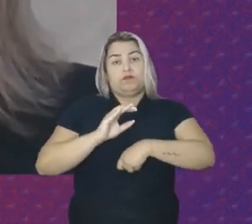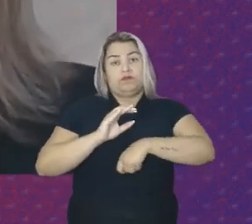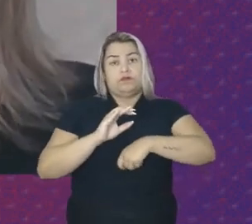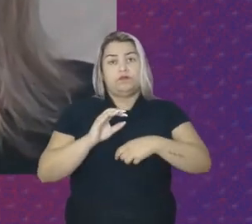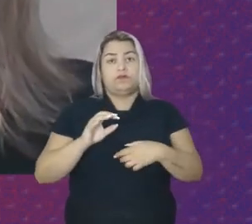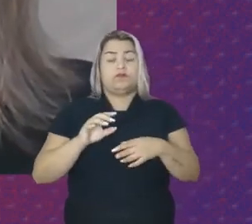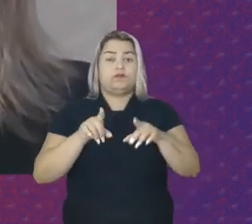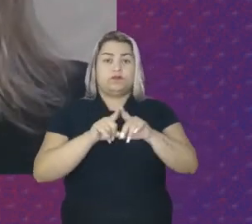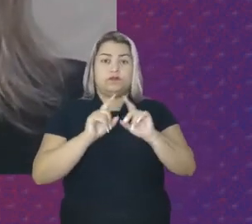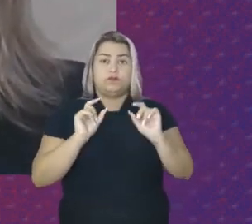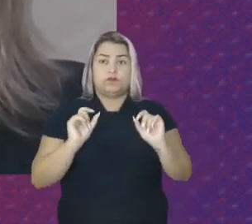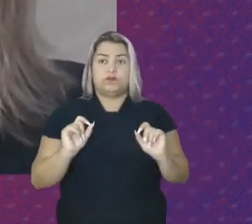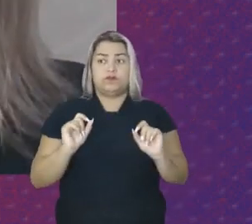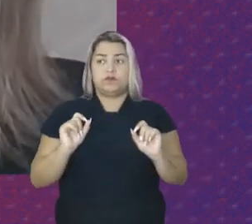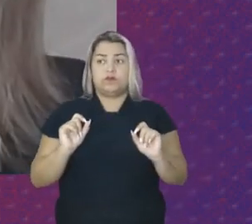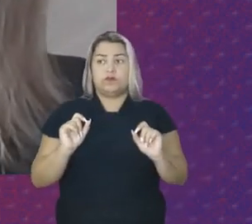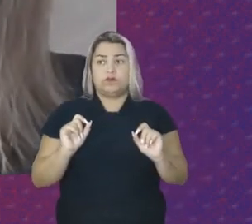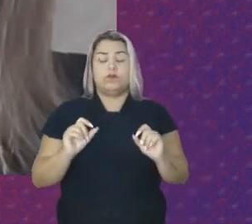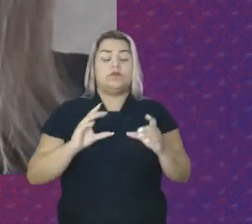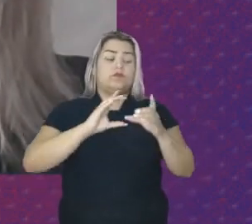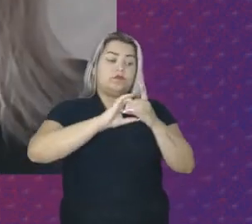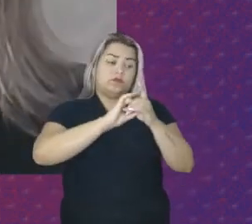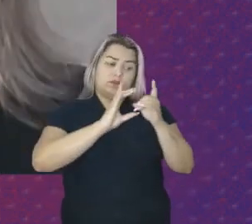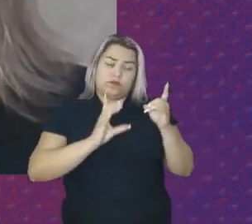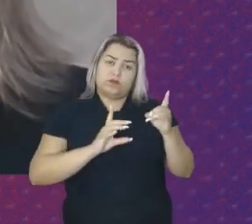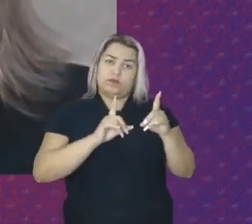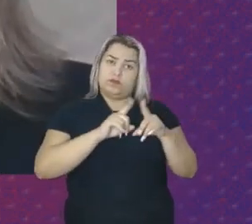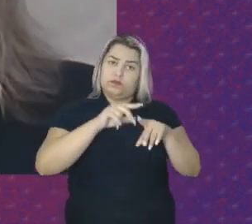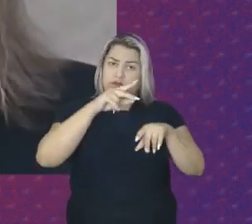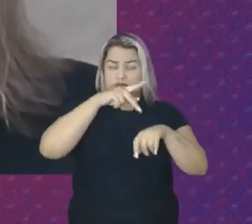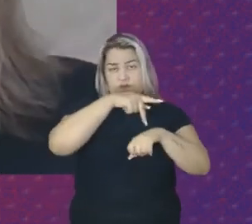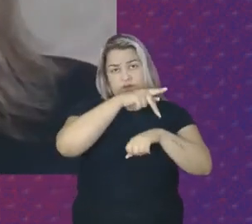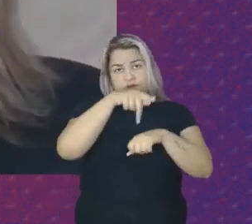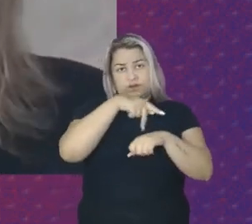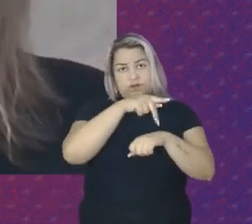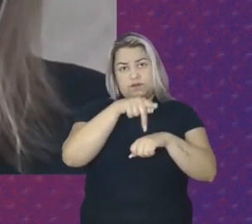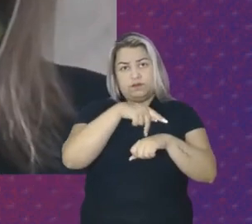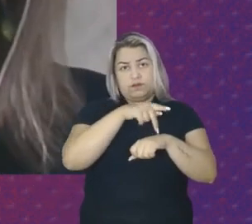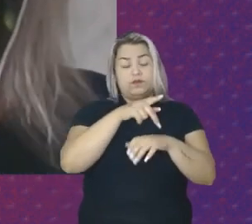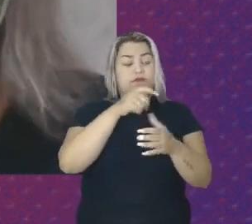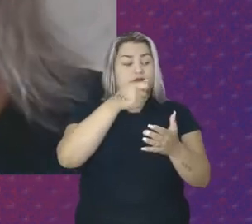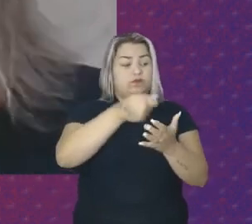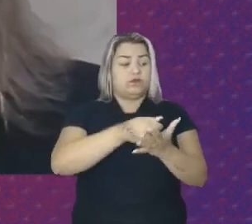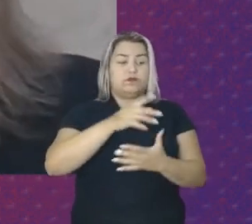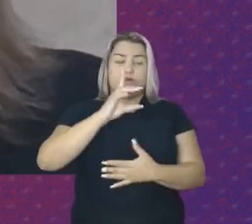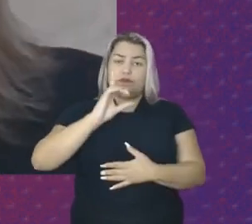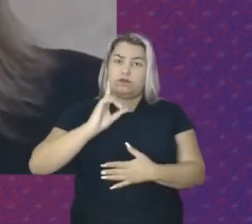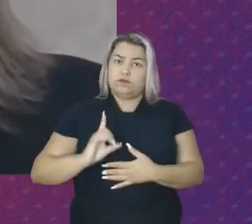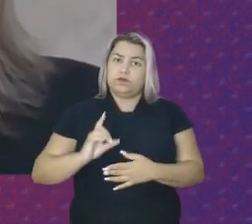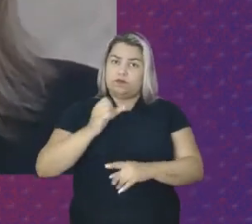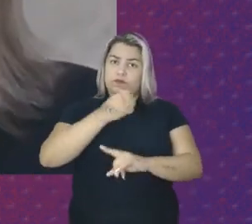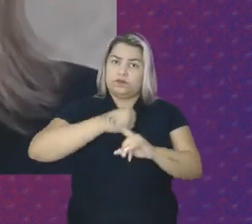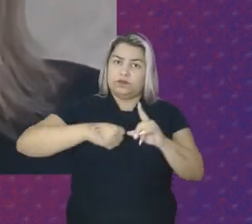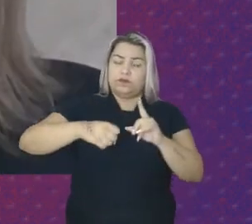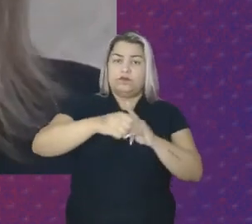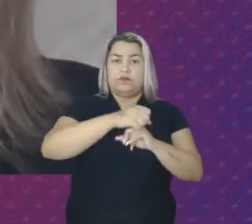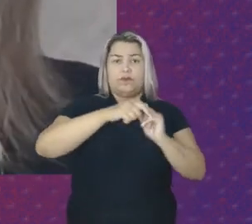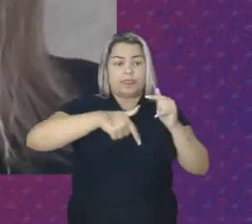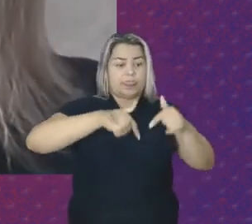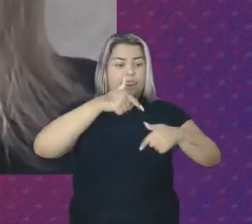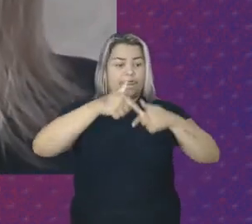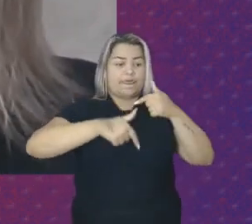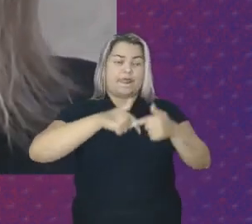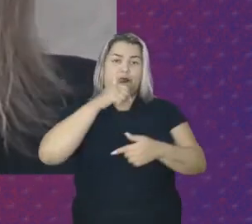nova Constituinte, da democratização do país, da garantia de direitos sociais, trabalhistas para